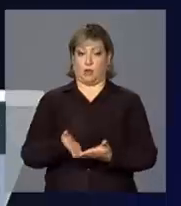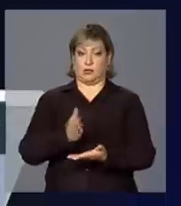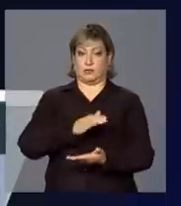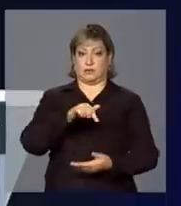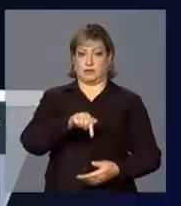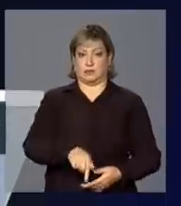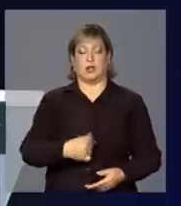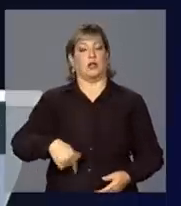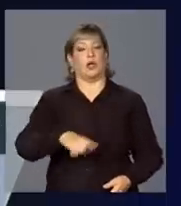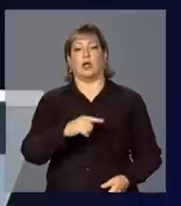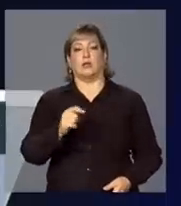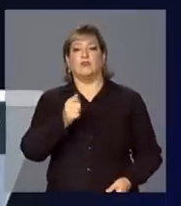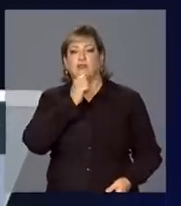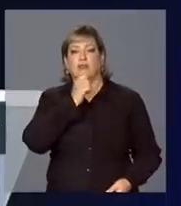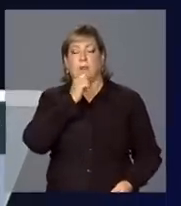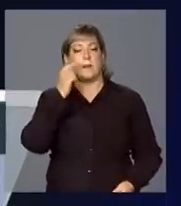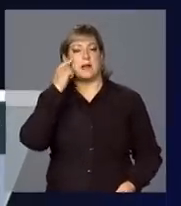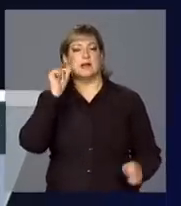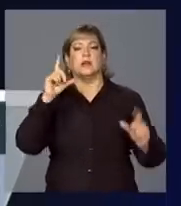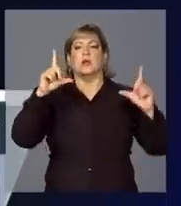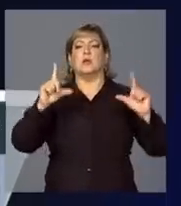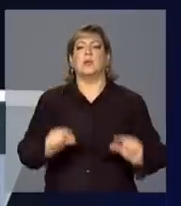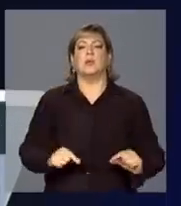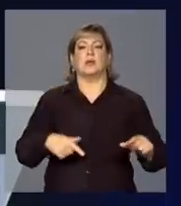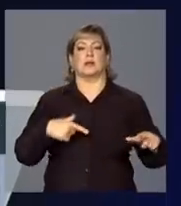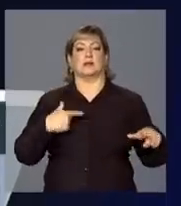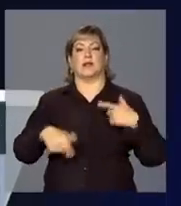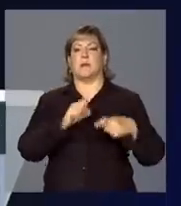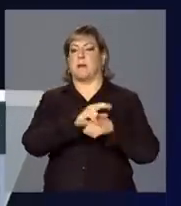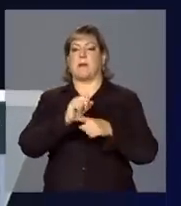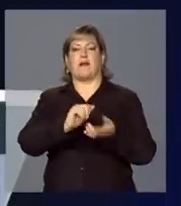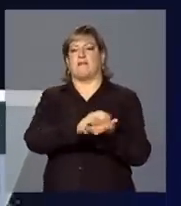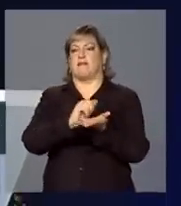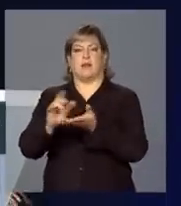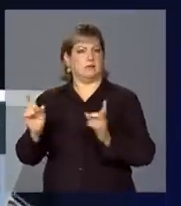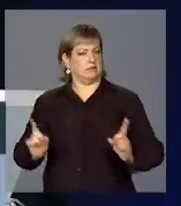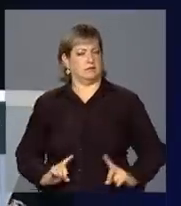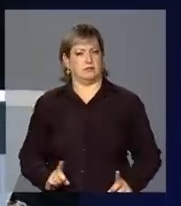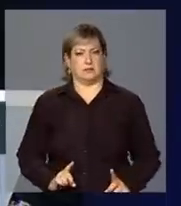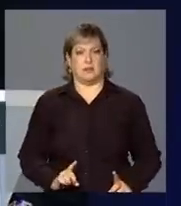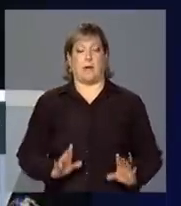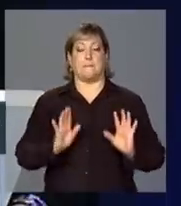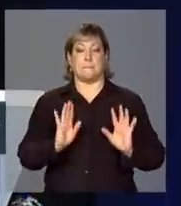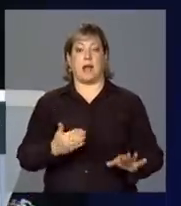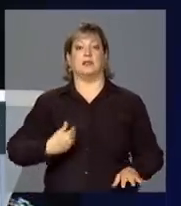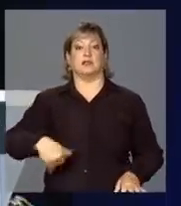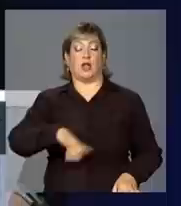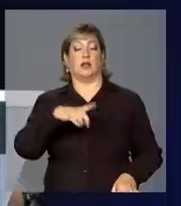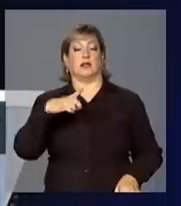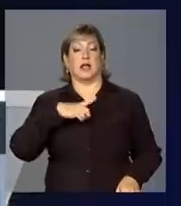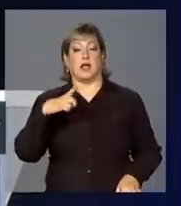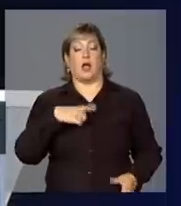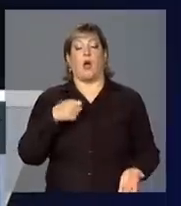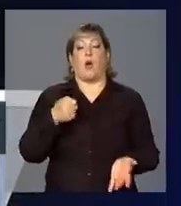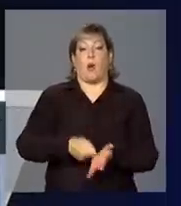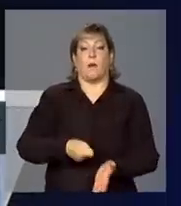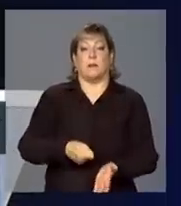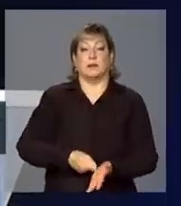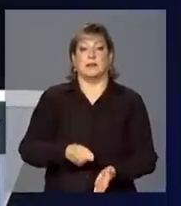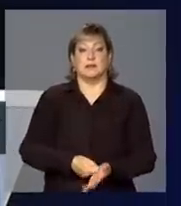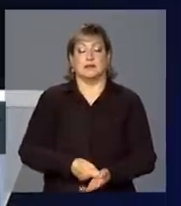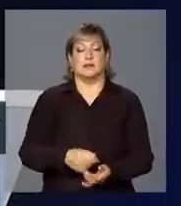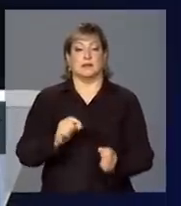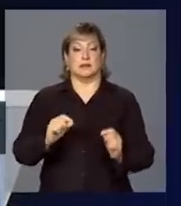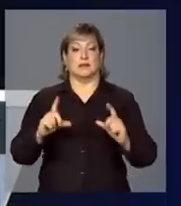estamos pensando em reduzir emprego, não é essa a nossa política, mas nós temos obrigação de